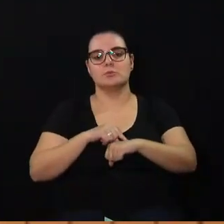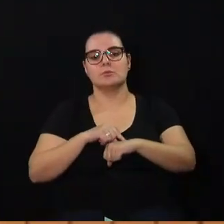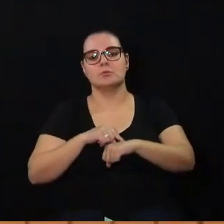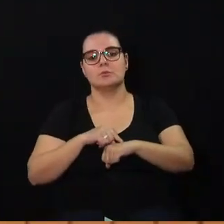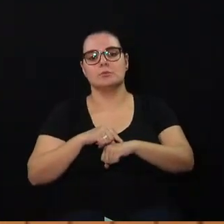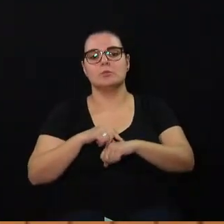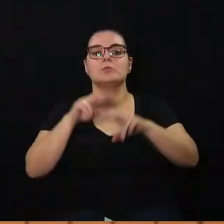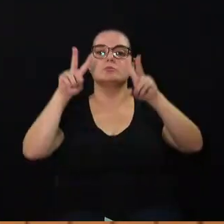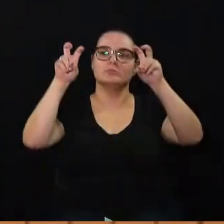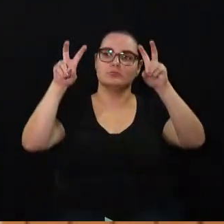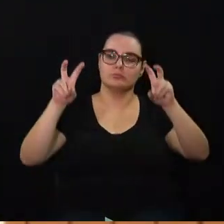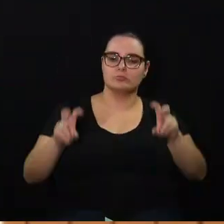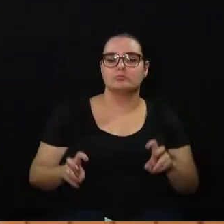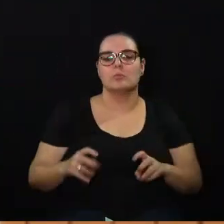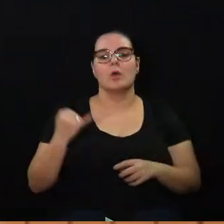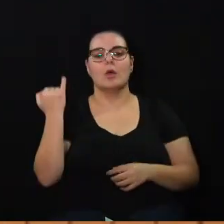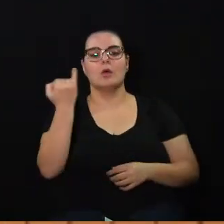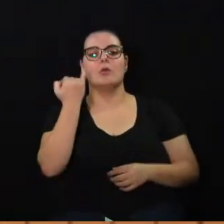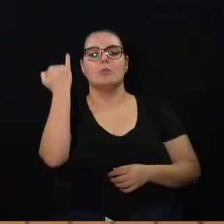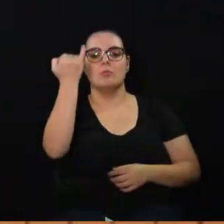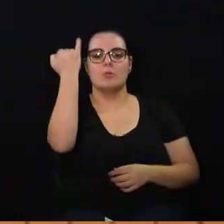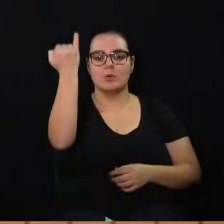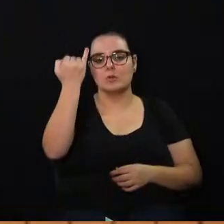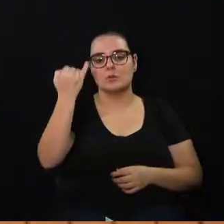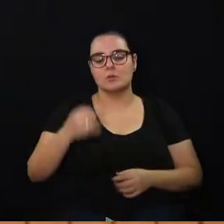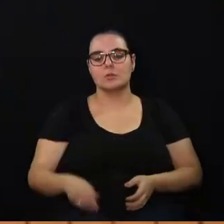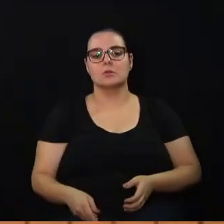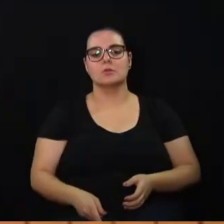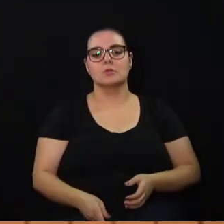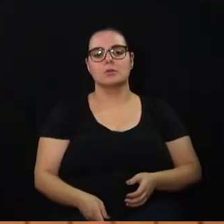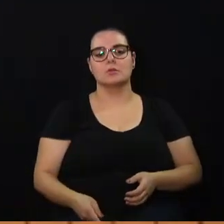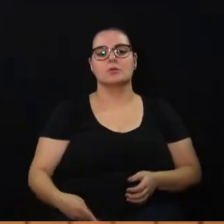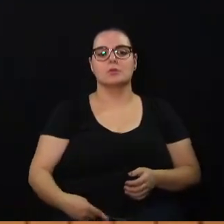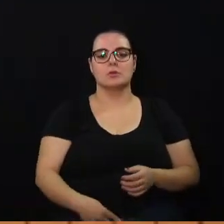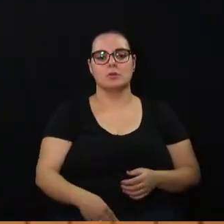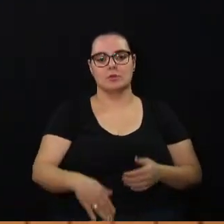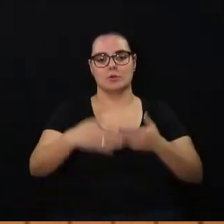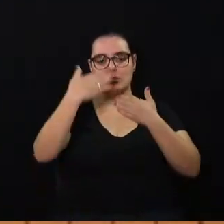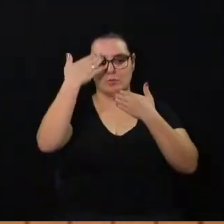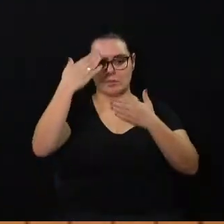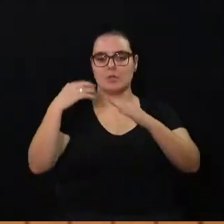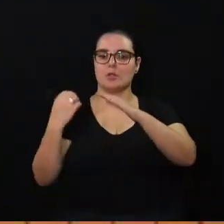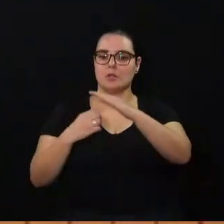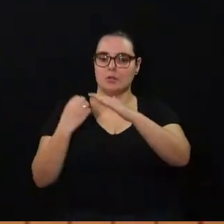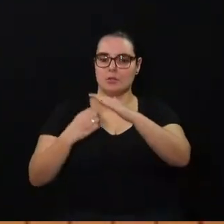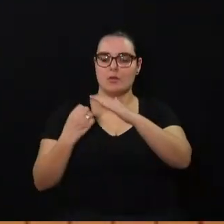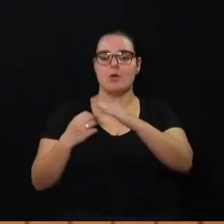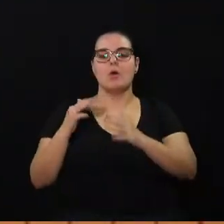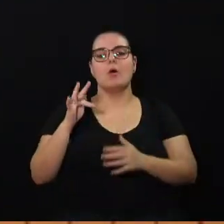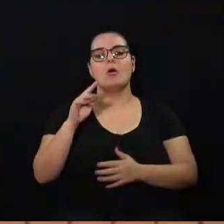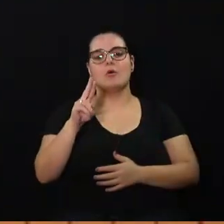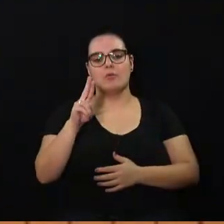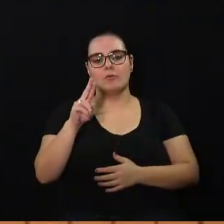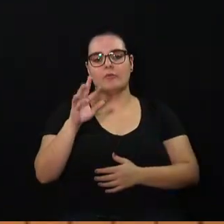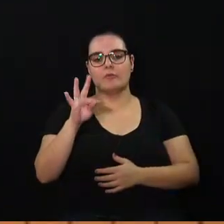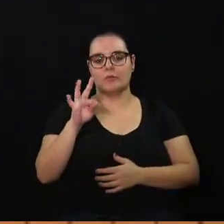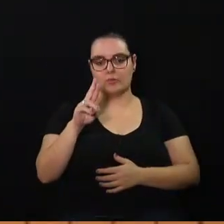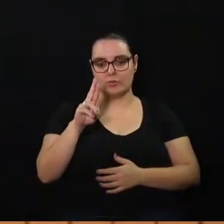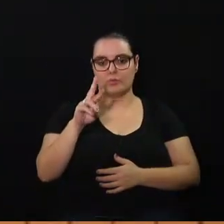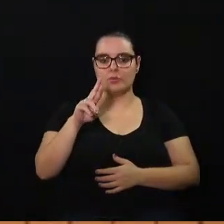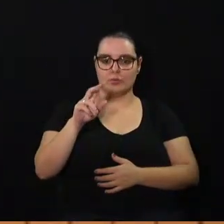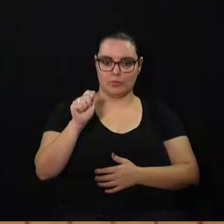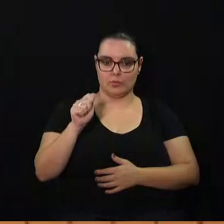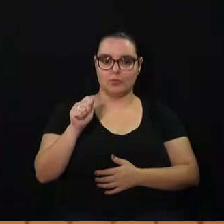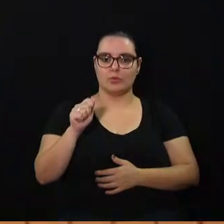tema nem que considera extremamente importante muito obrigada a futura consultoria principalmente andré né obrigada